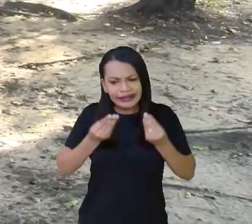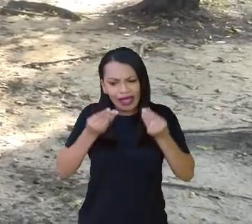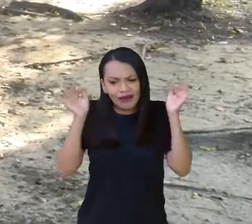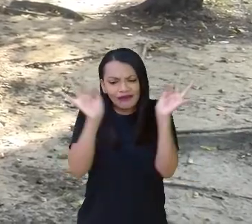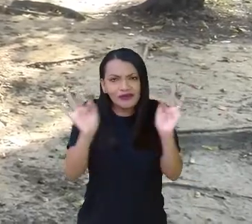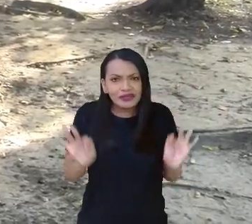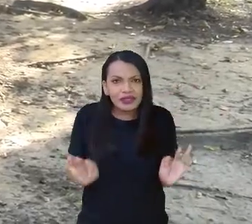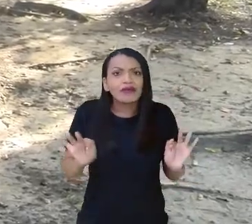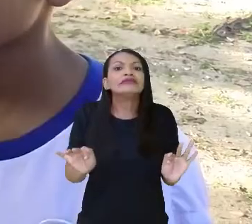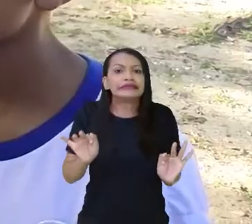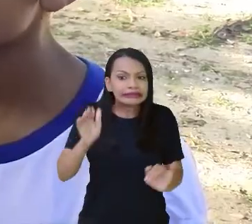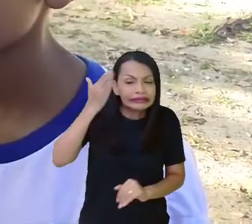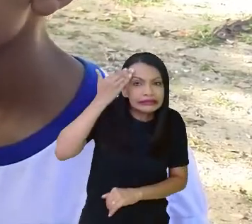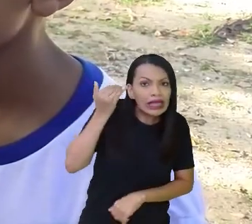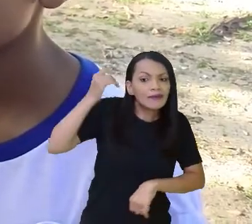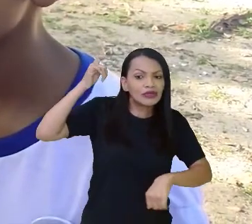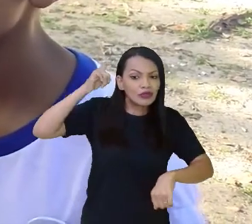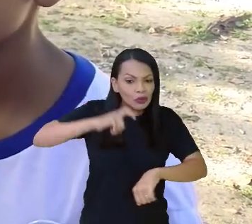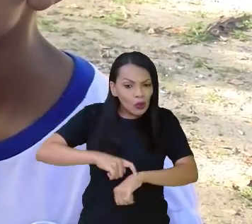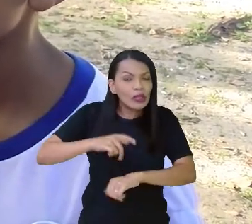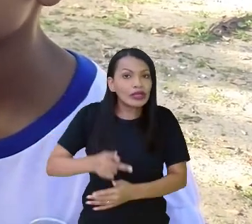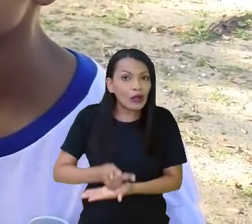sabem que momento é esse?